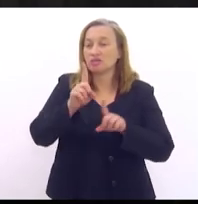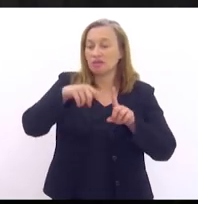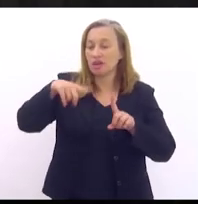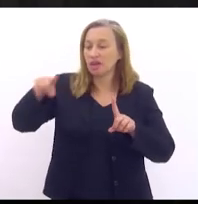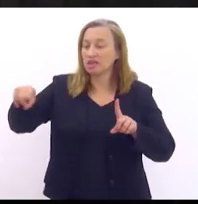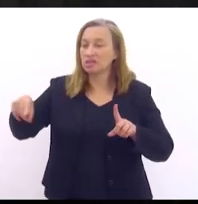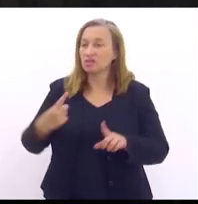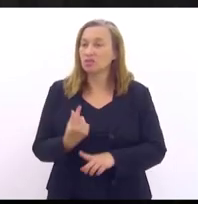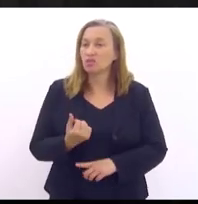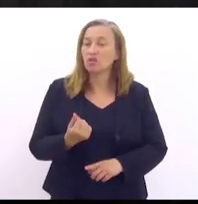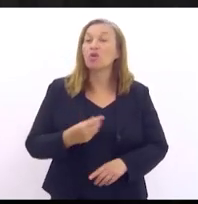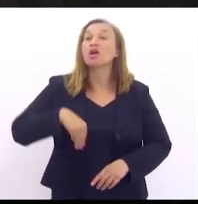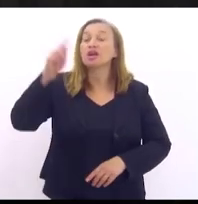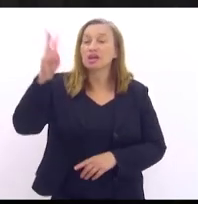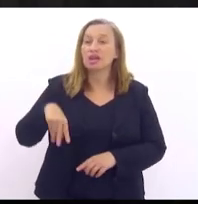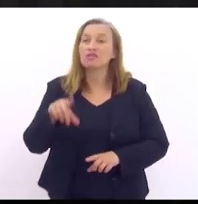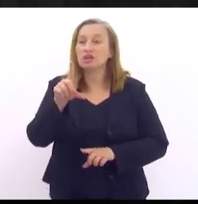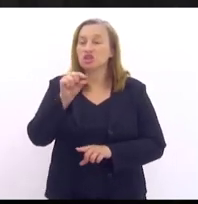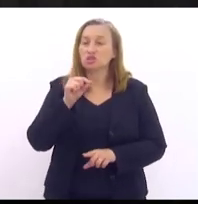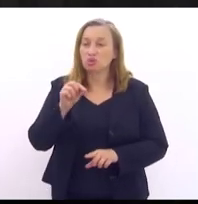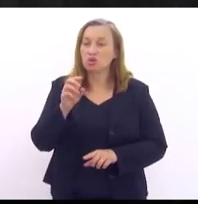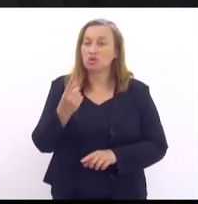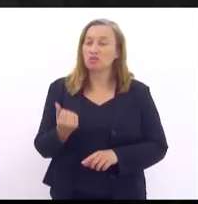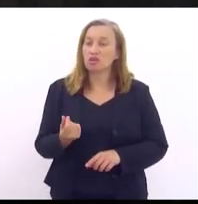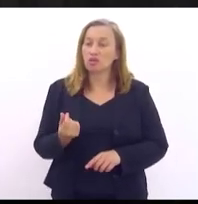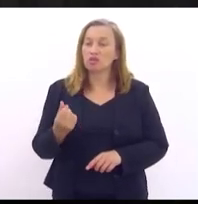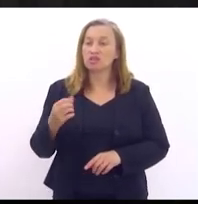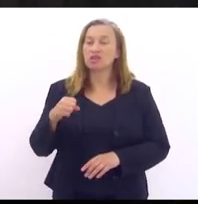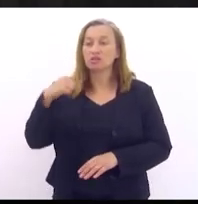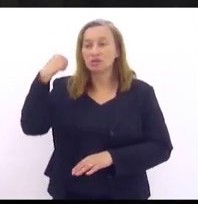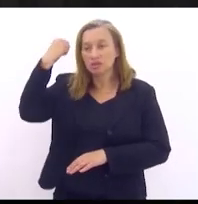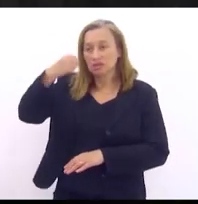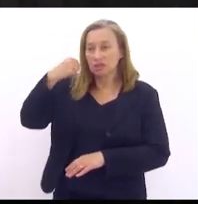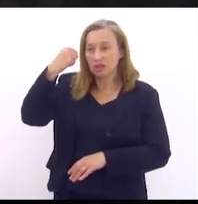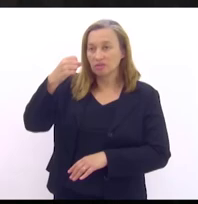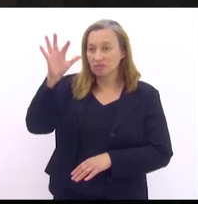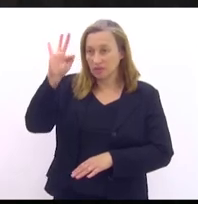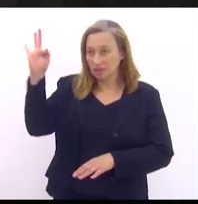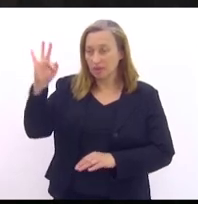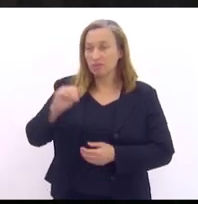quem vai definir esse valor vai ser o Senado Federal.